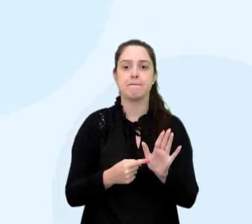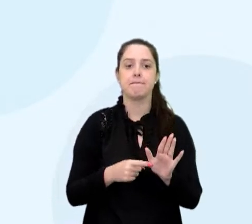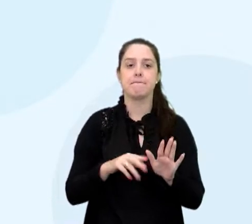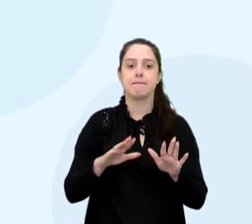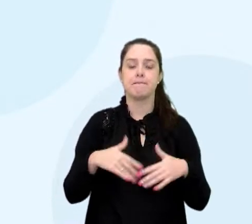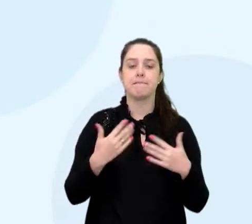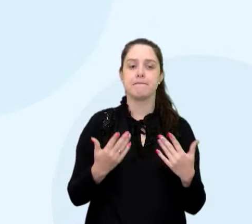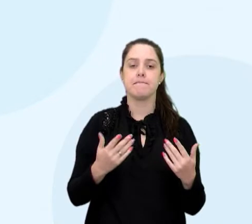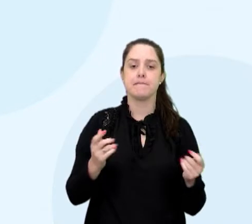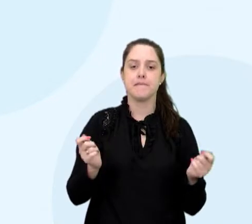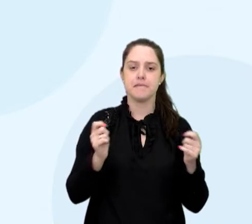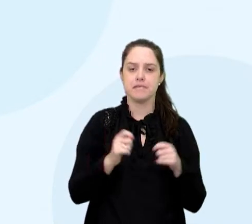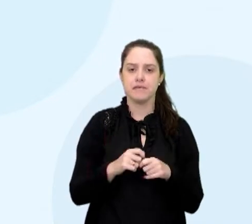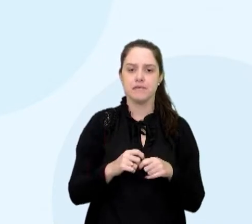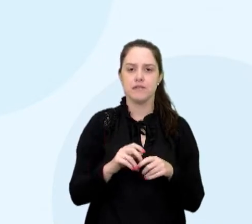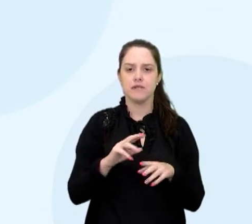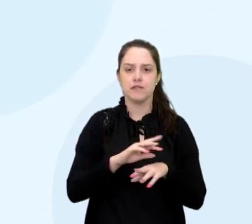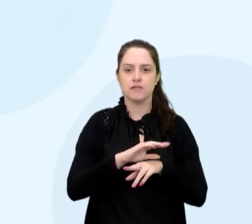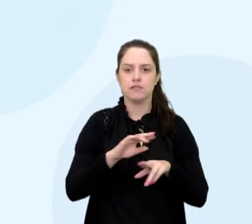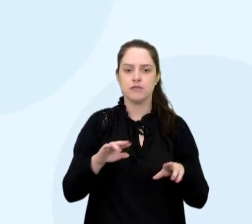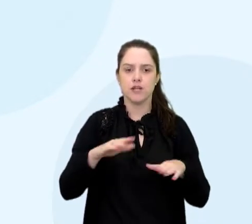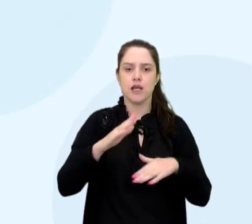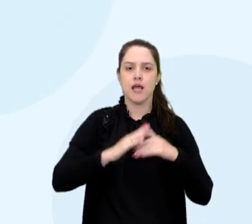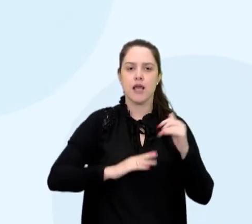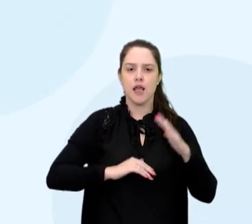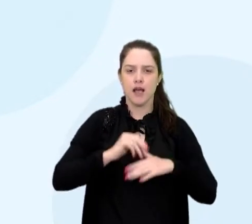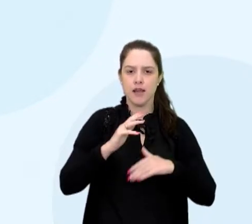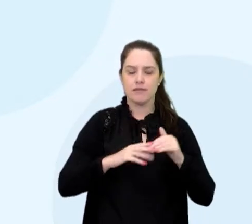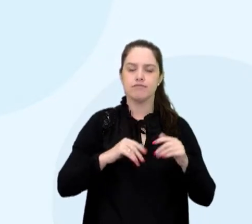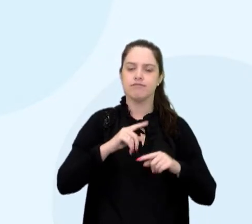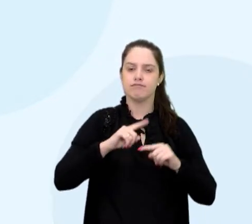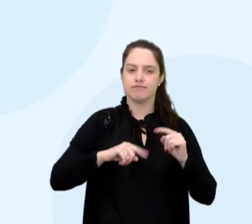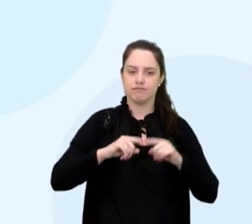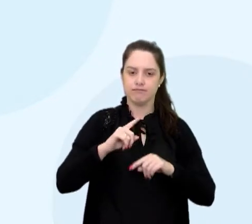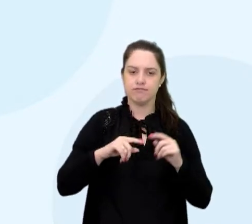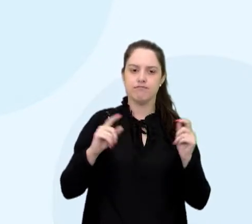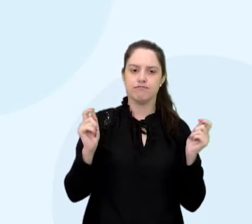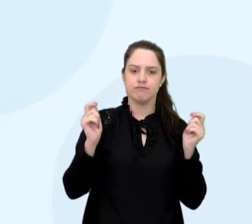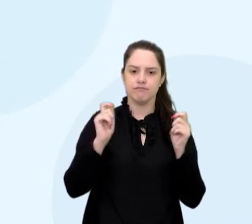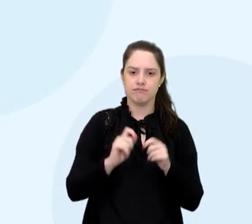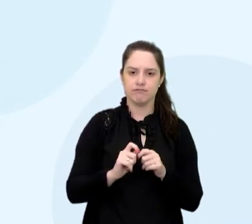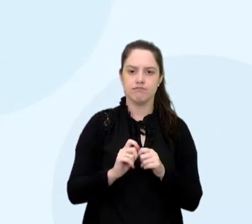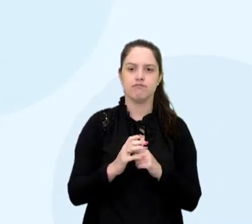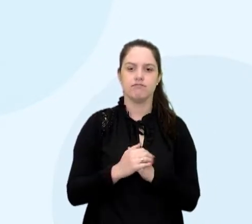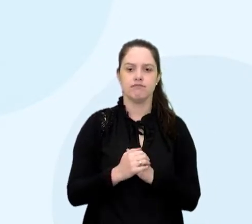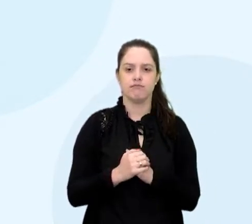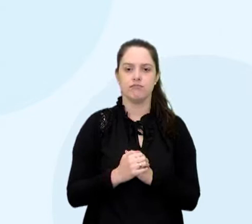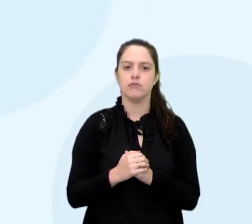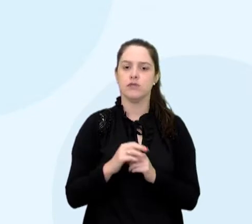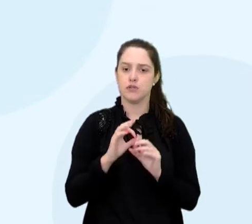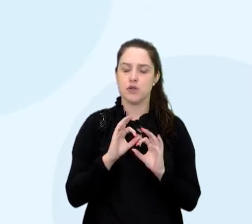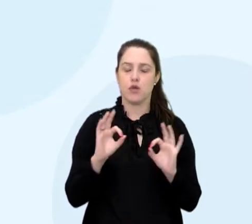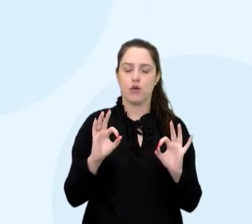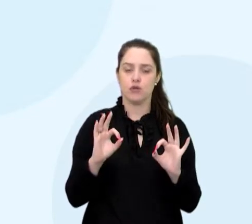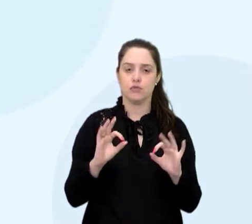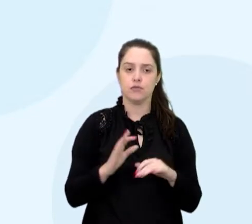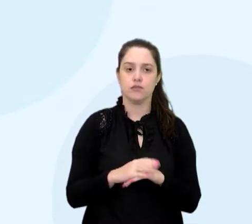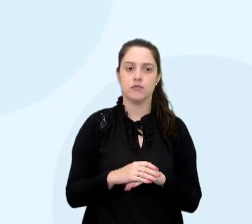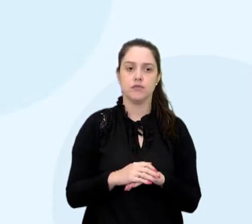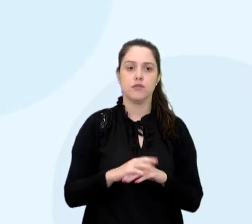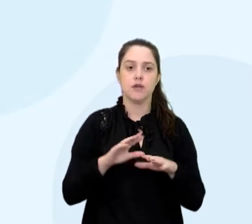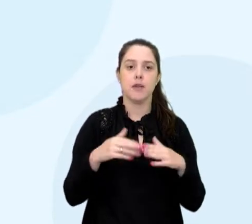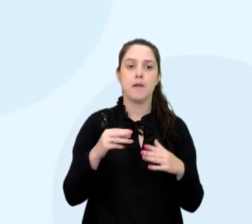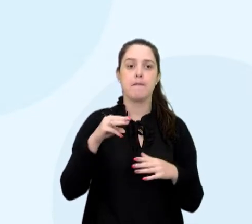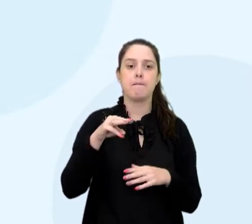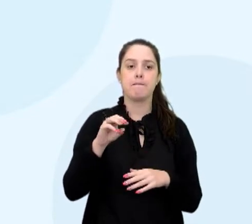cultura remix, em que há a prática de reutilização de materiais disponíveis na rede para a criação desse conteúdo. Isso é ótimo. Memes são